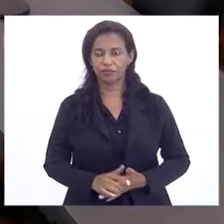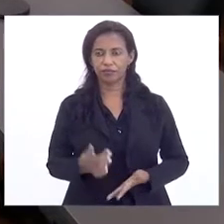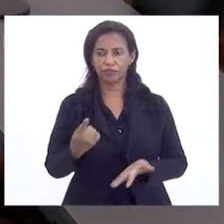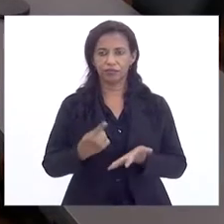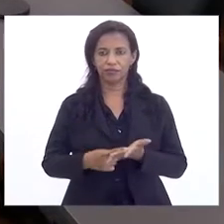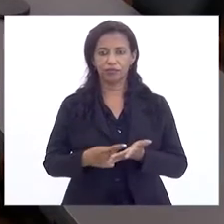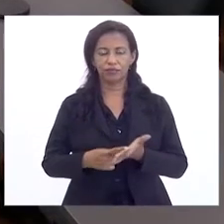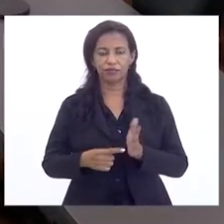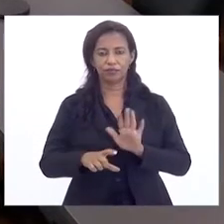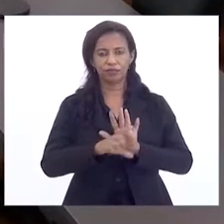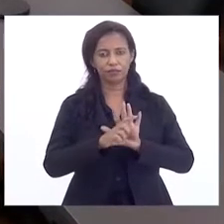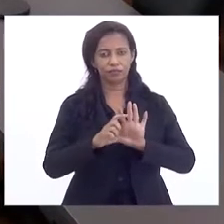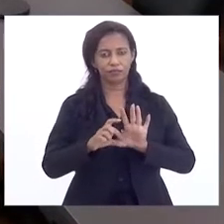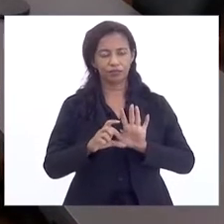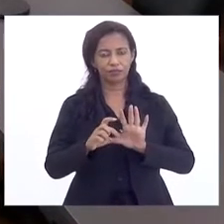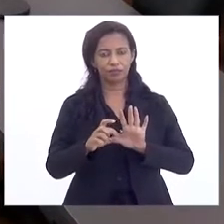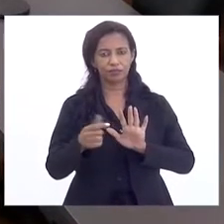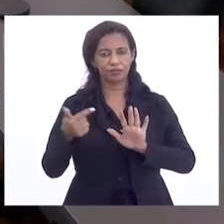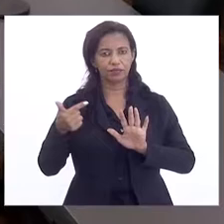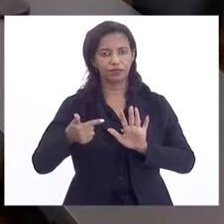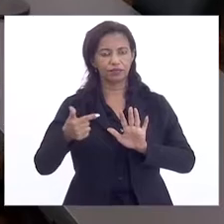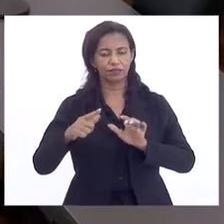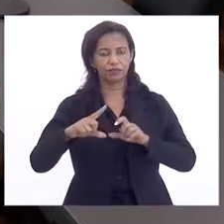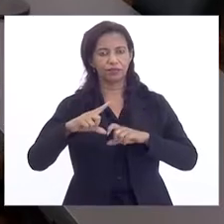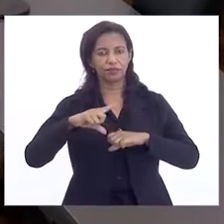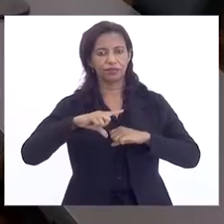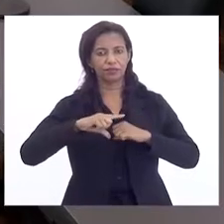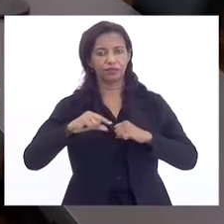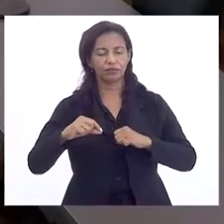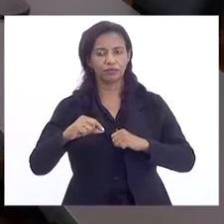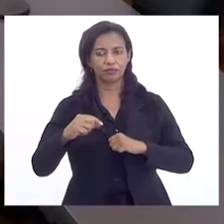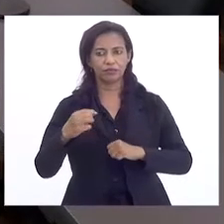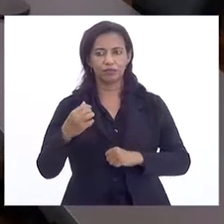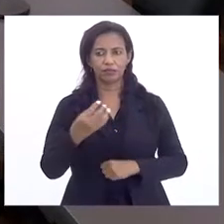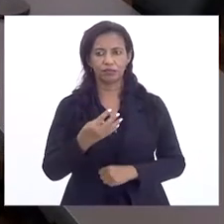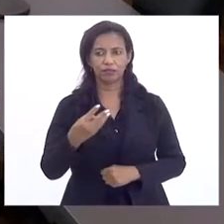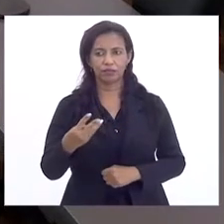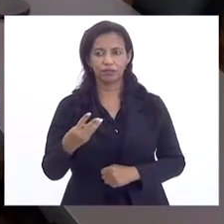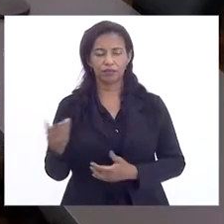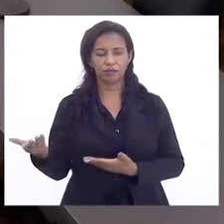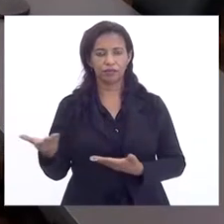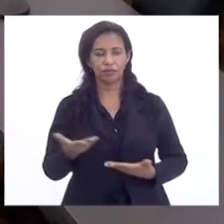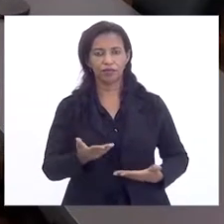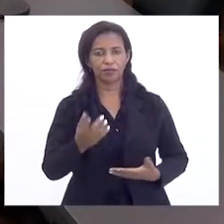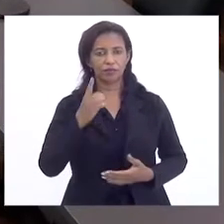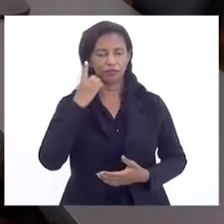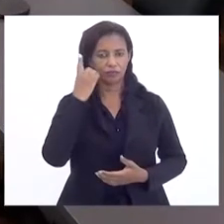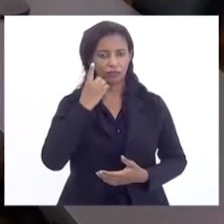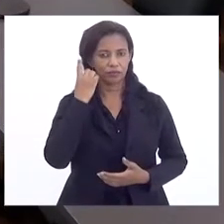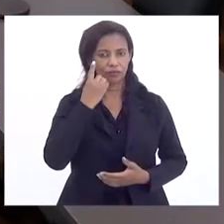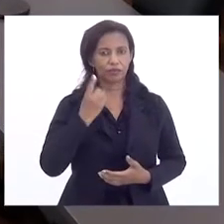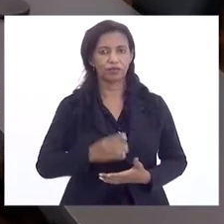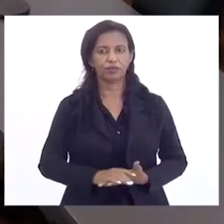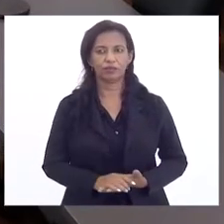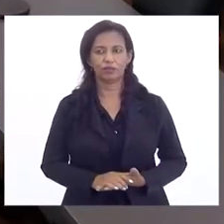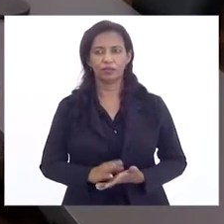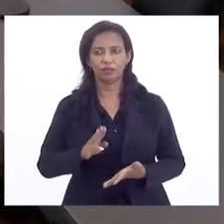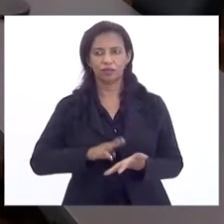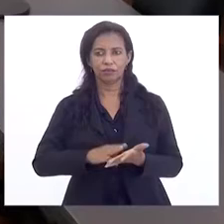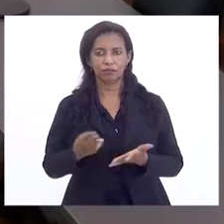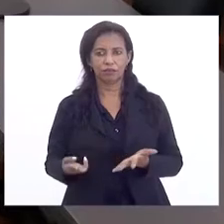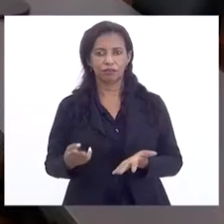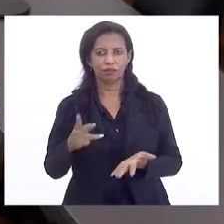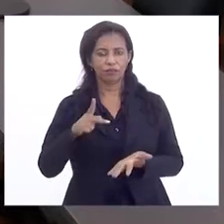o parágrafo 2º do artigo 43 do regimento interno, convoco os senhores deputados, membros